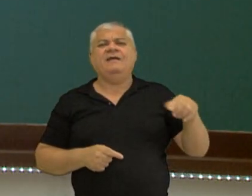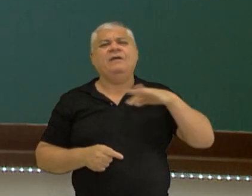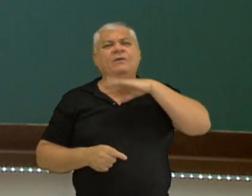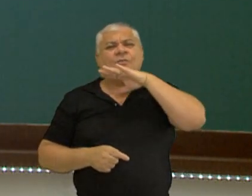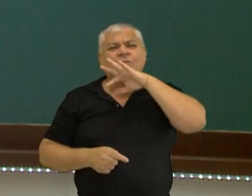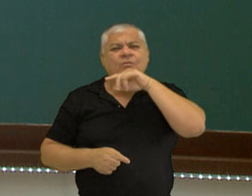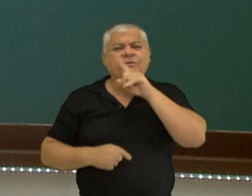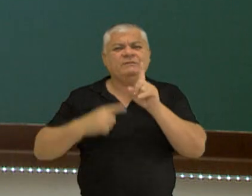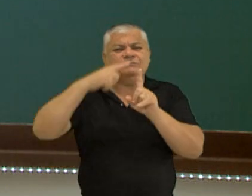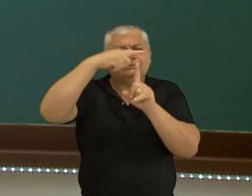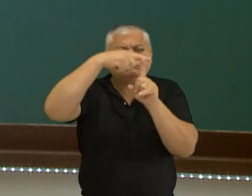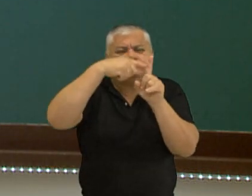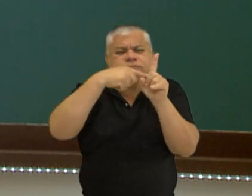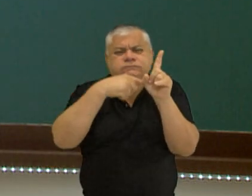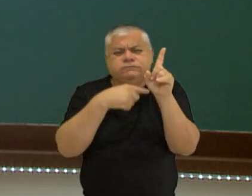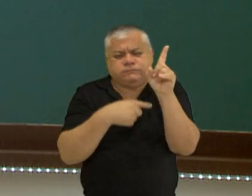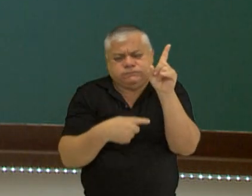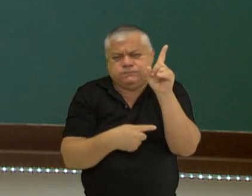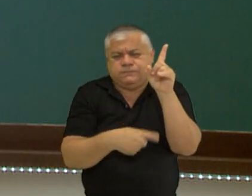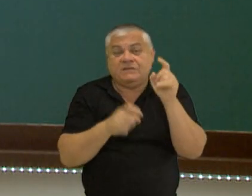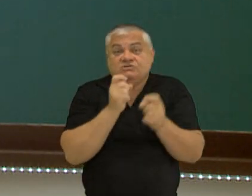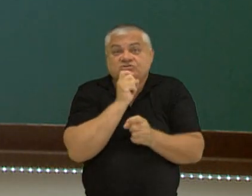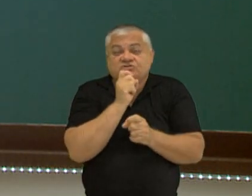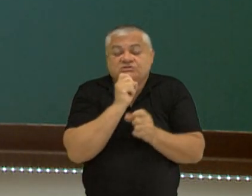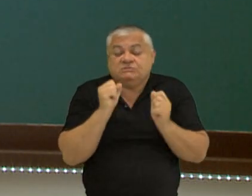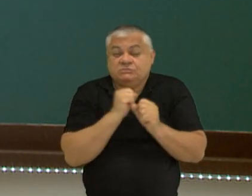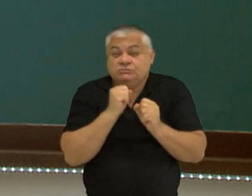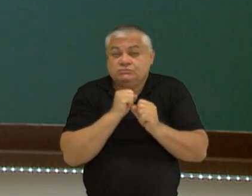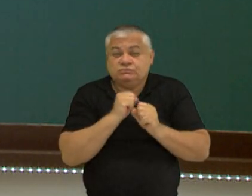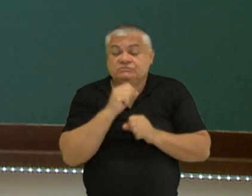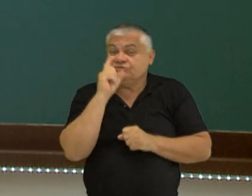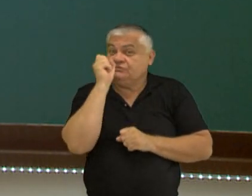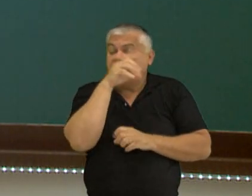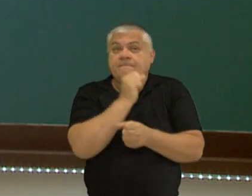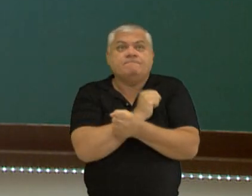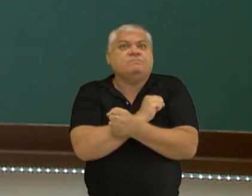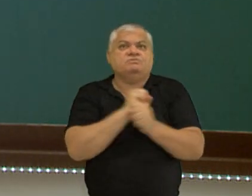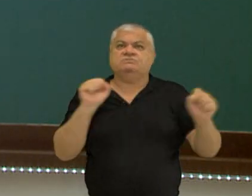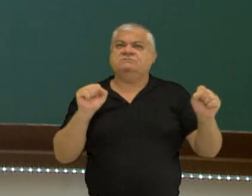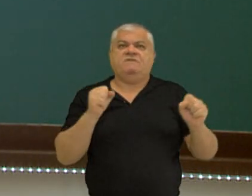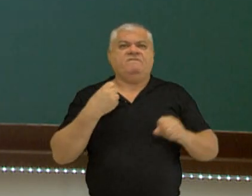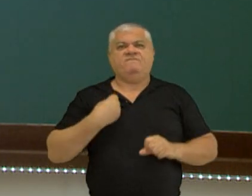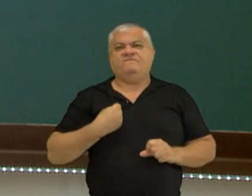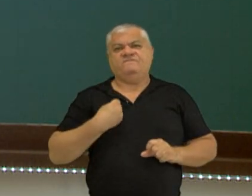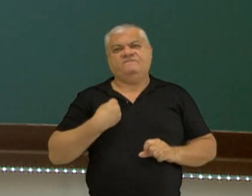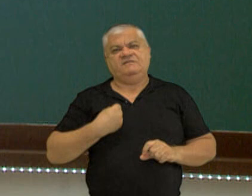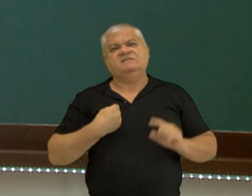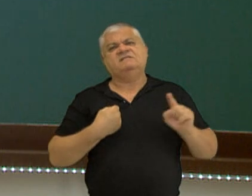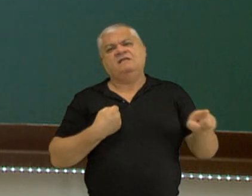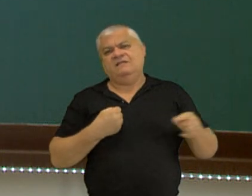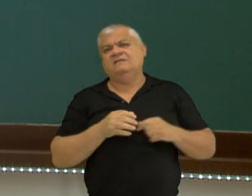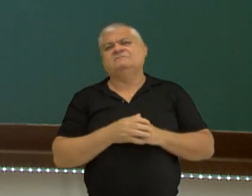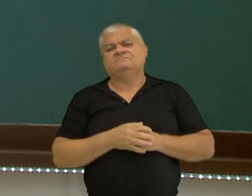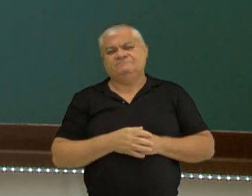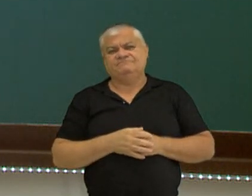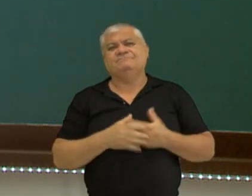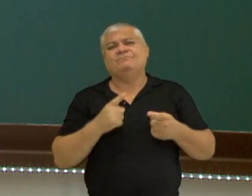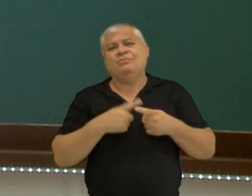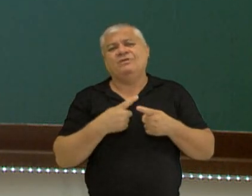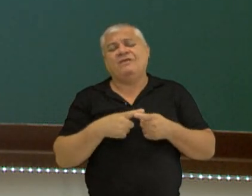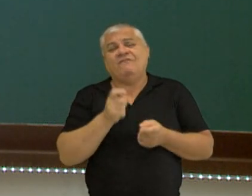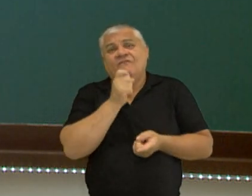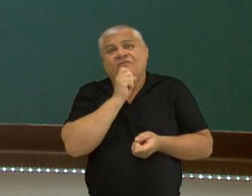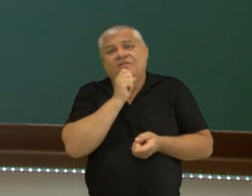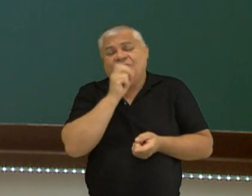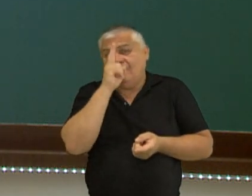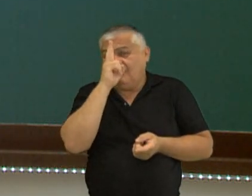de baixíssimas temperaturas. É difícil, é quase impossível viver na Antártida em função do frio